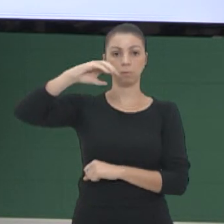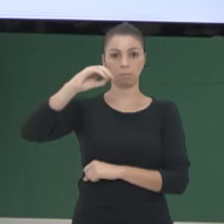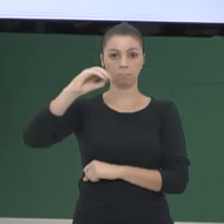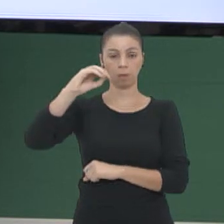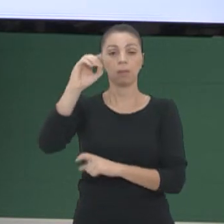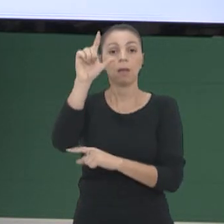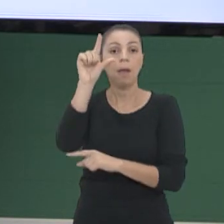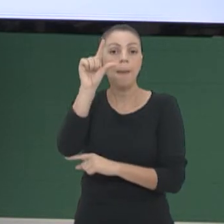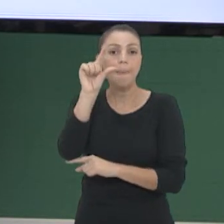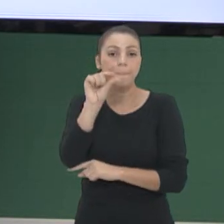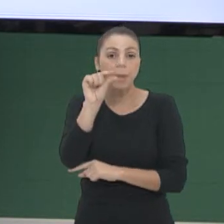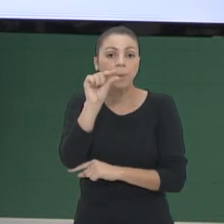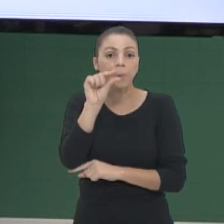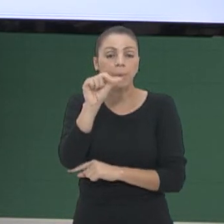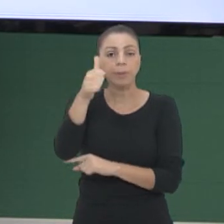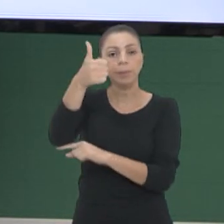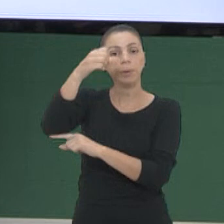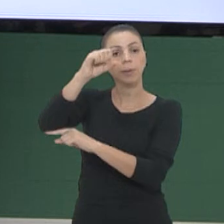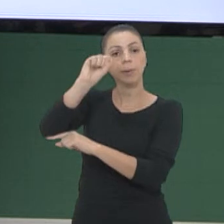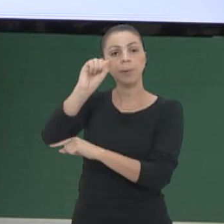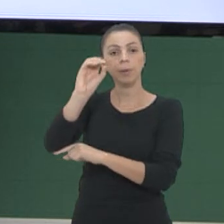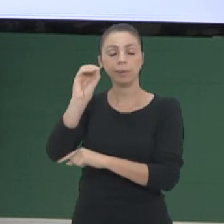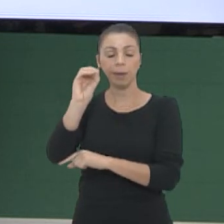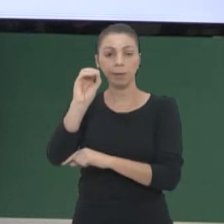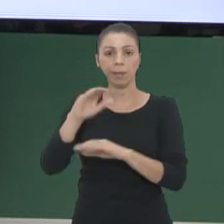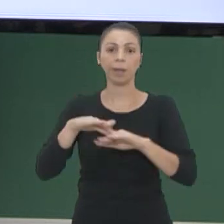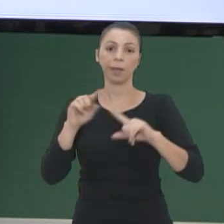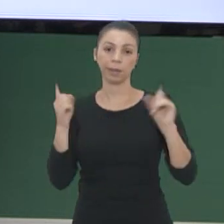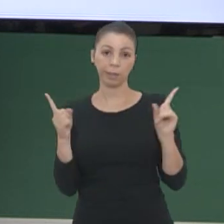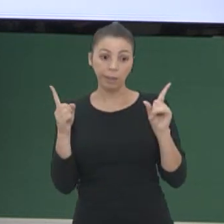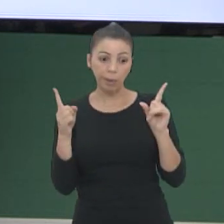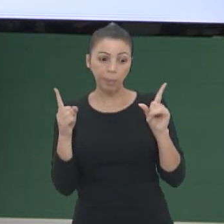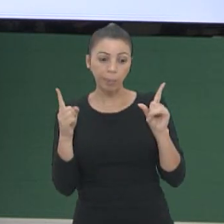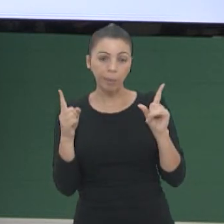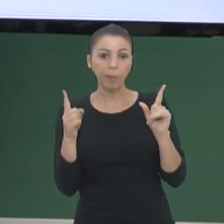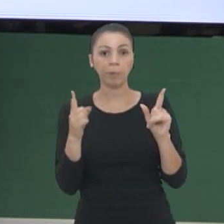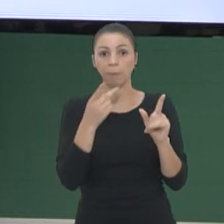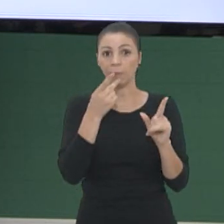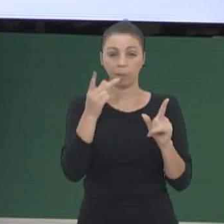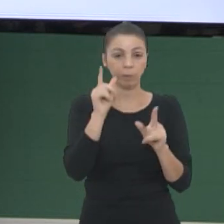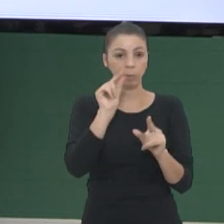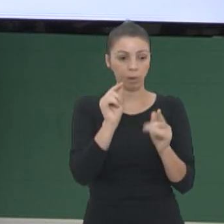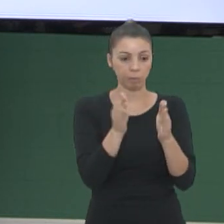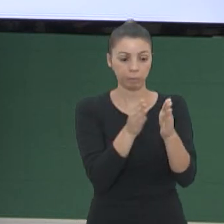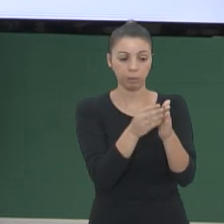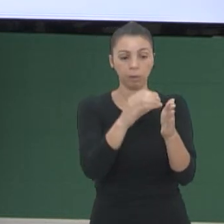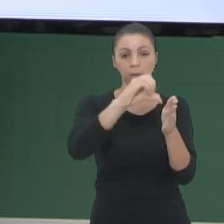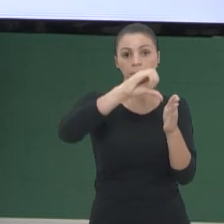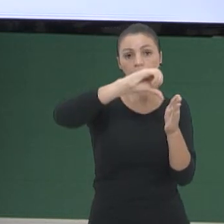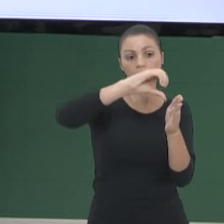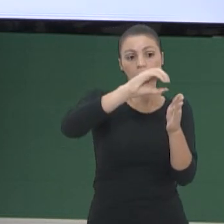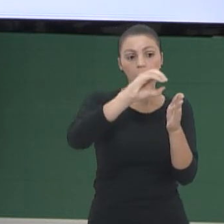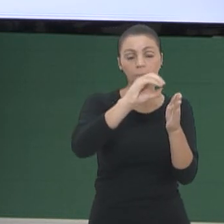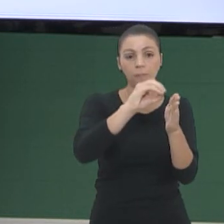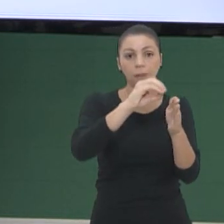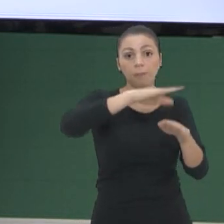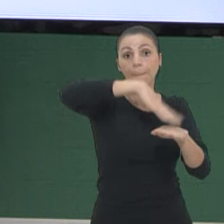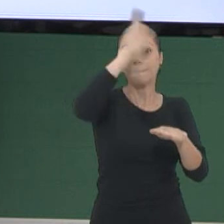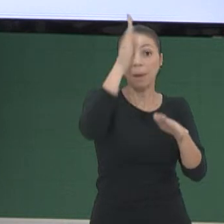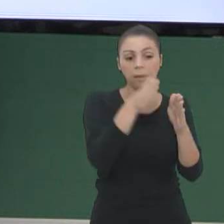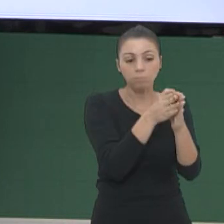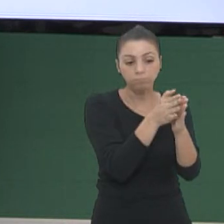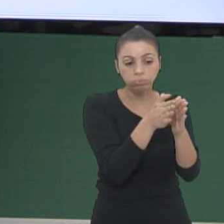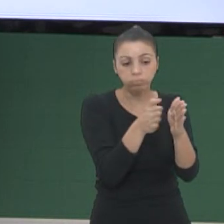estou falando de um triângulo, eu estou falando entre 90 e 180, tá? Então eu não posso passar de 180